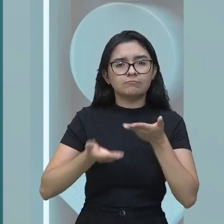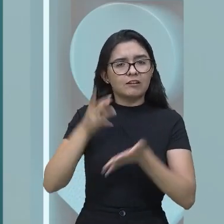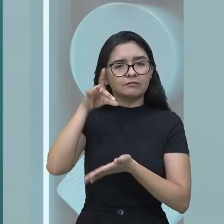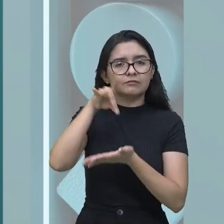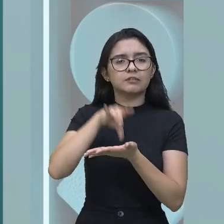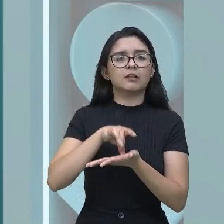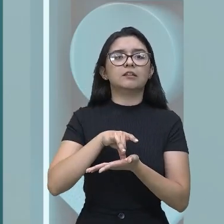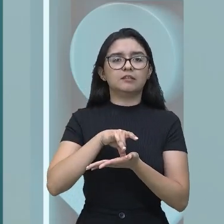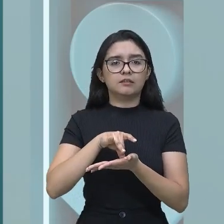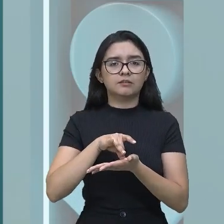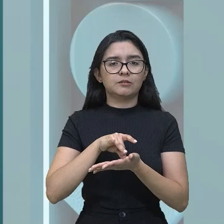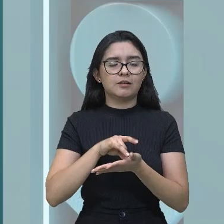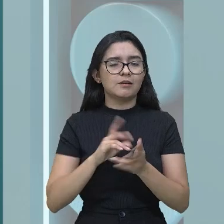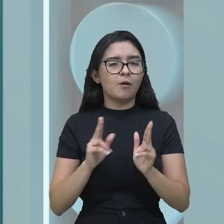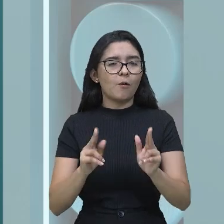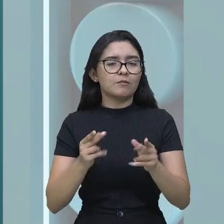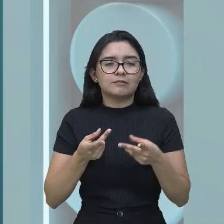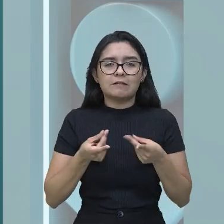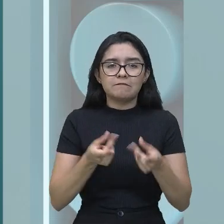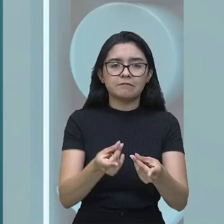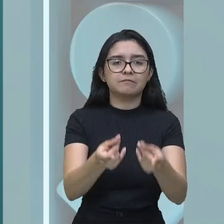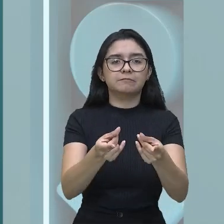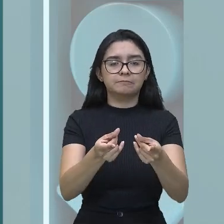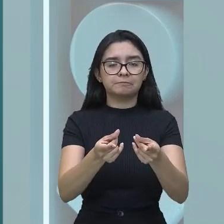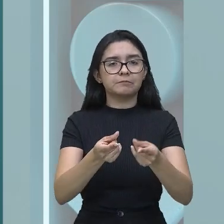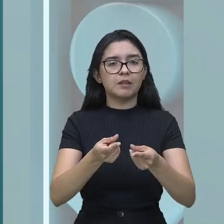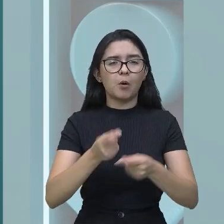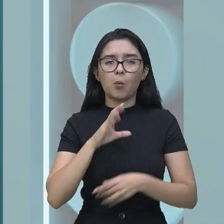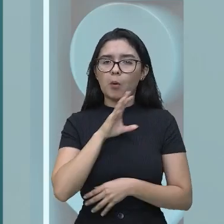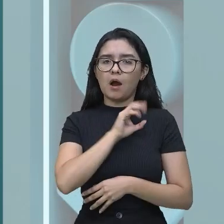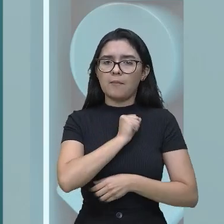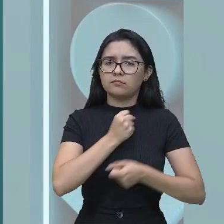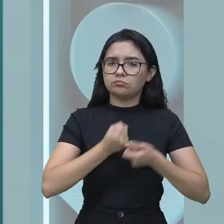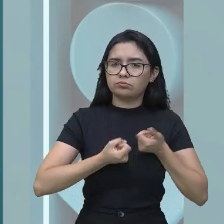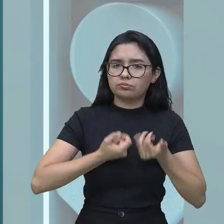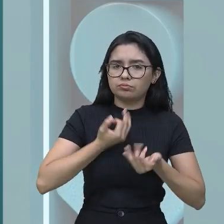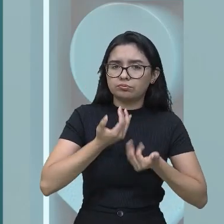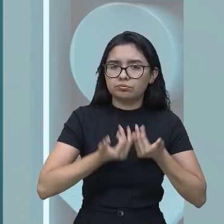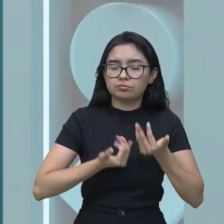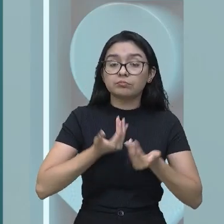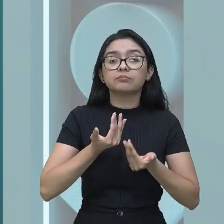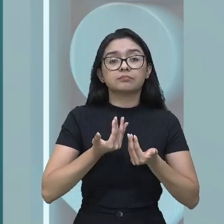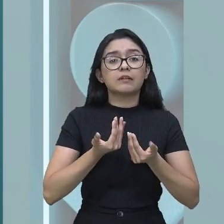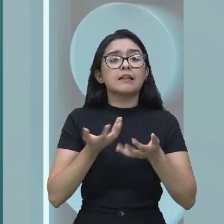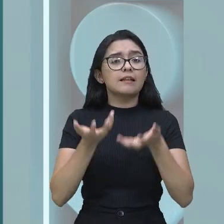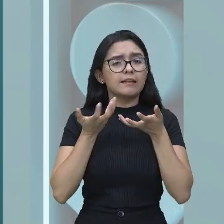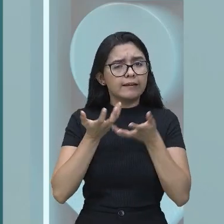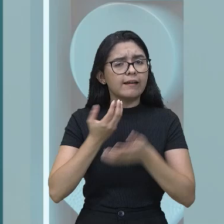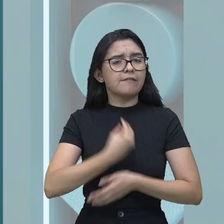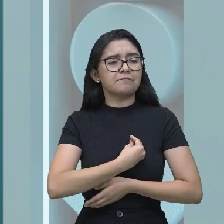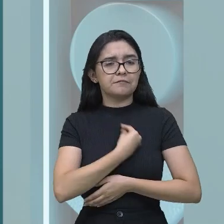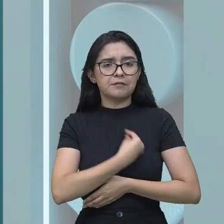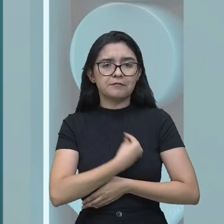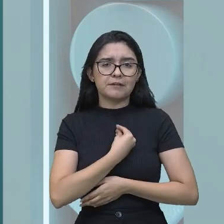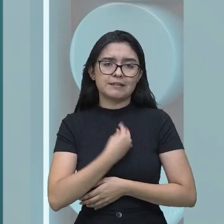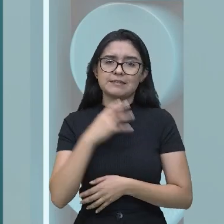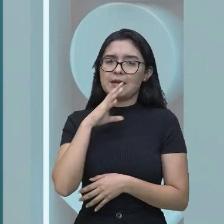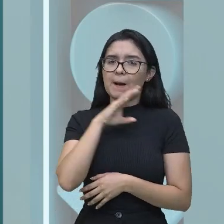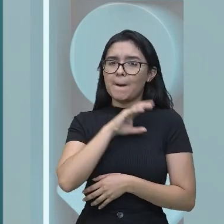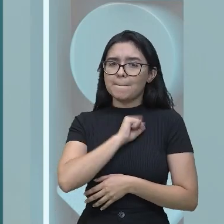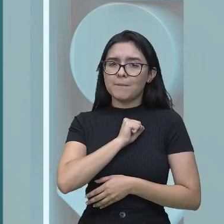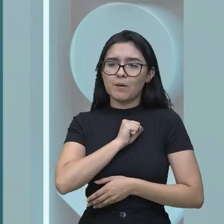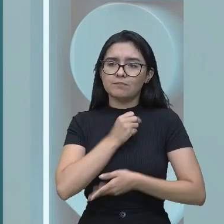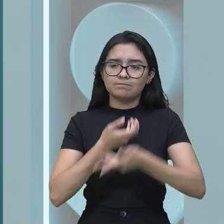fosse infinito enquanto a chama do amor estiver acesa ele quer viver esse amor da